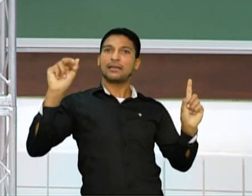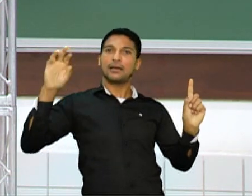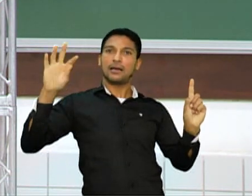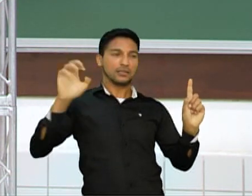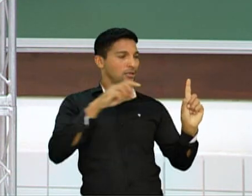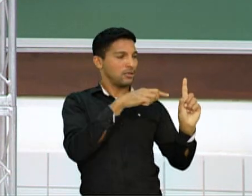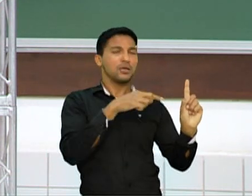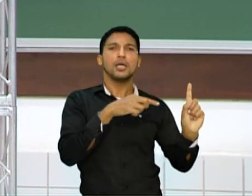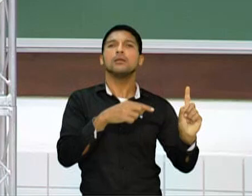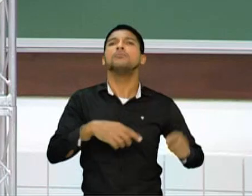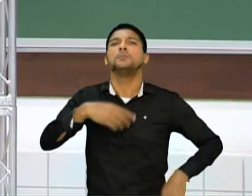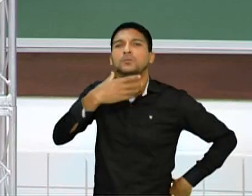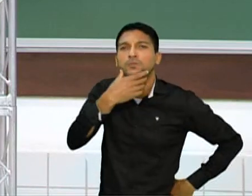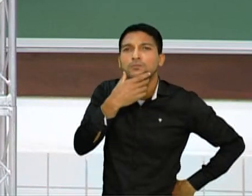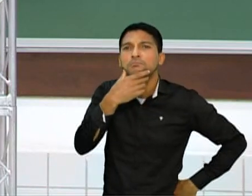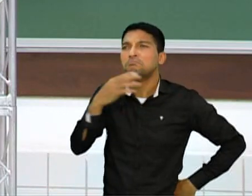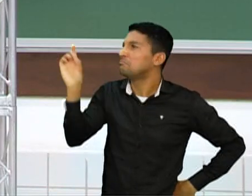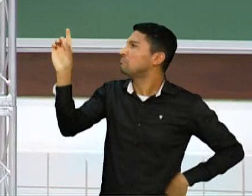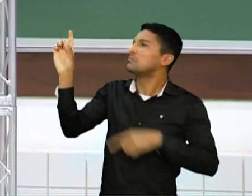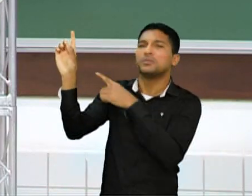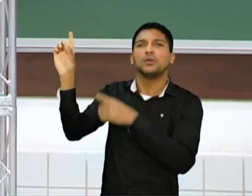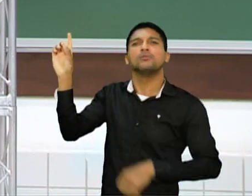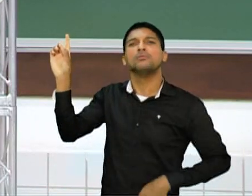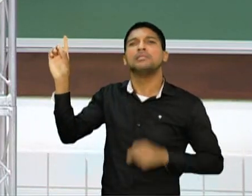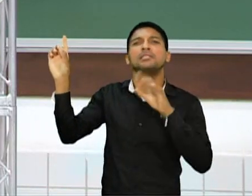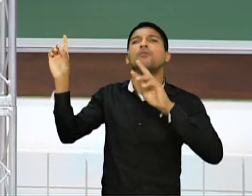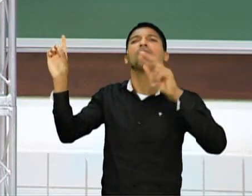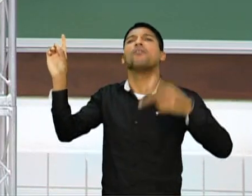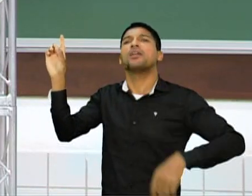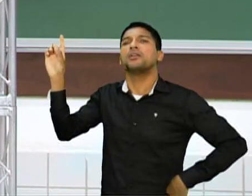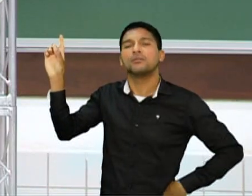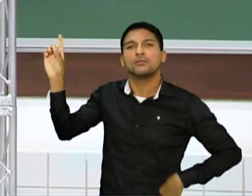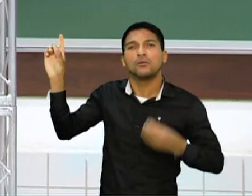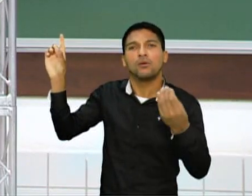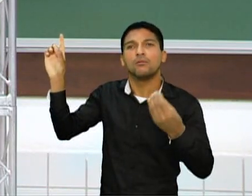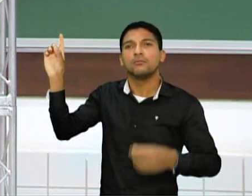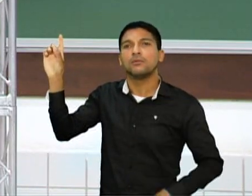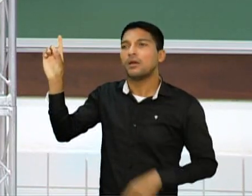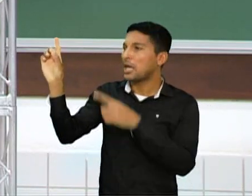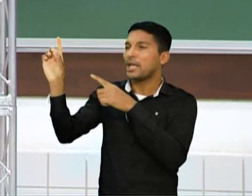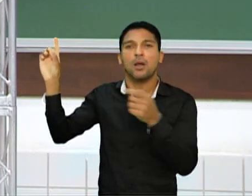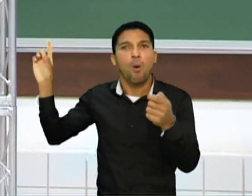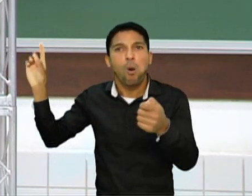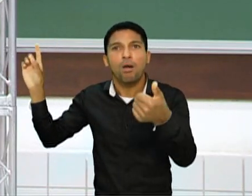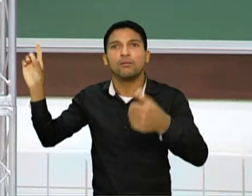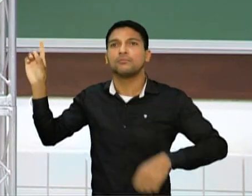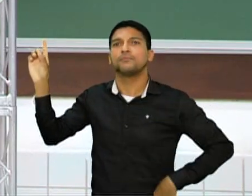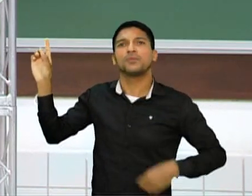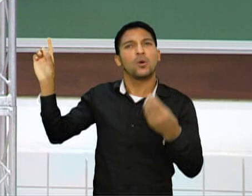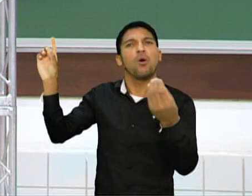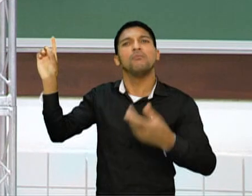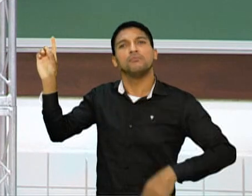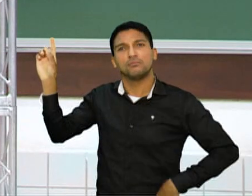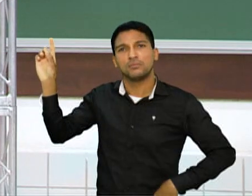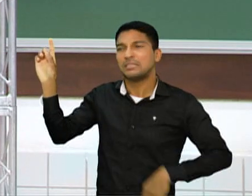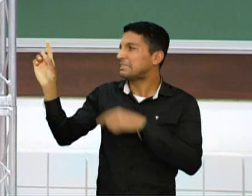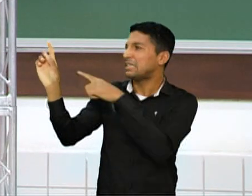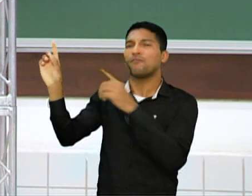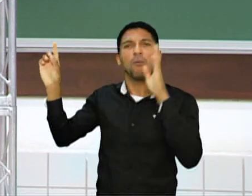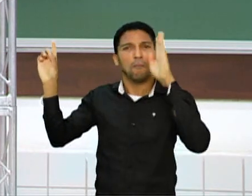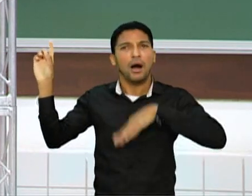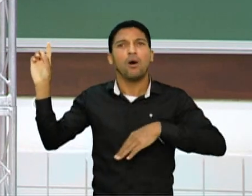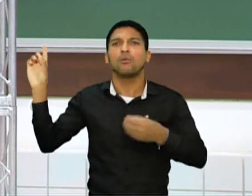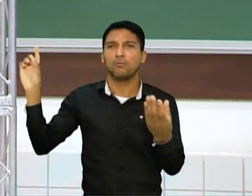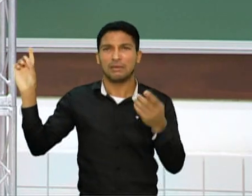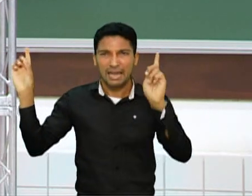verdade, não for exatamente isso que a gente está pensando? Se ele for um enganador, um gênio maligno, como seria isso? Será que é possível isso?